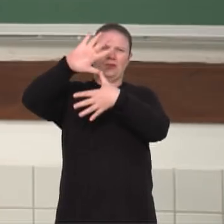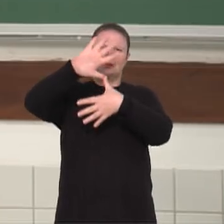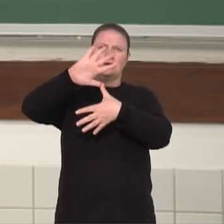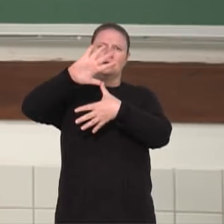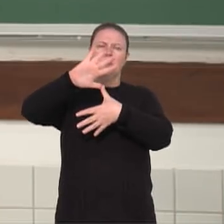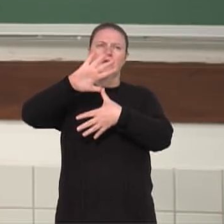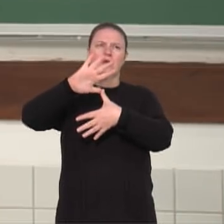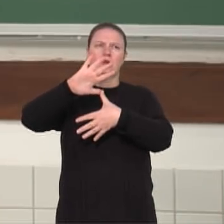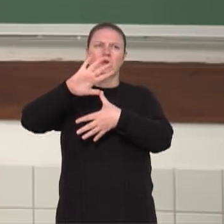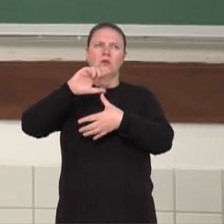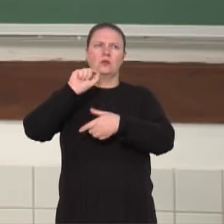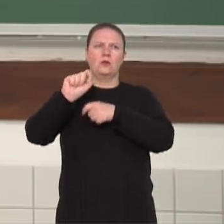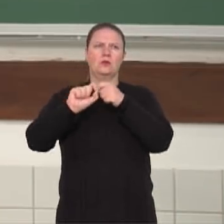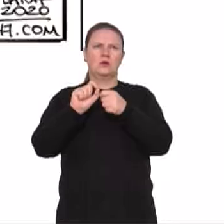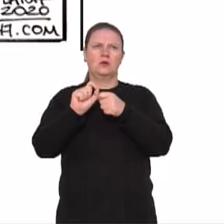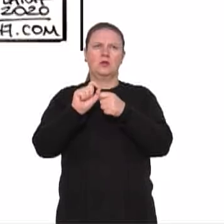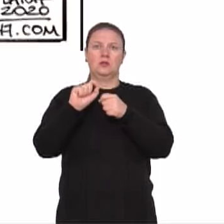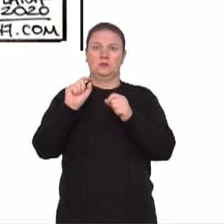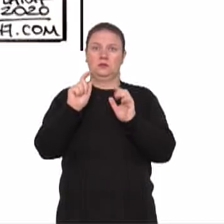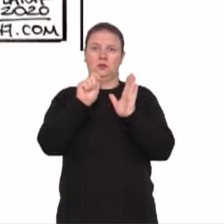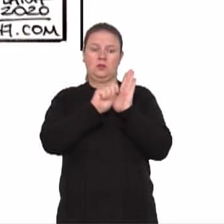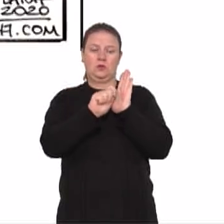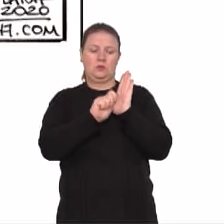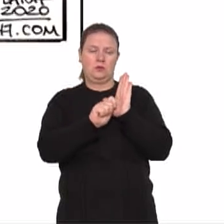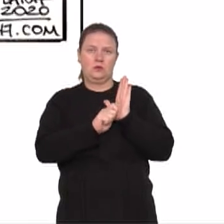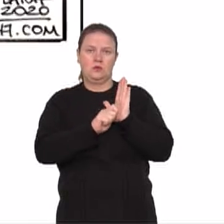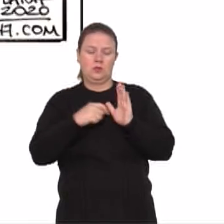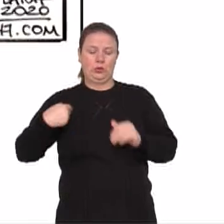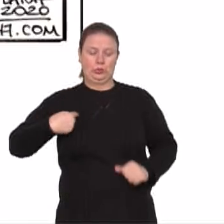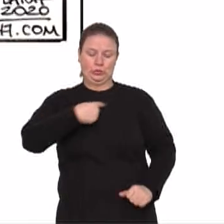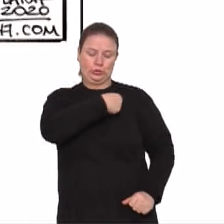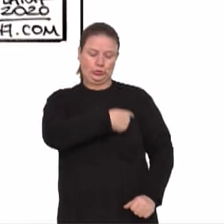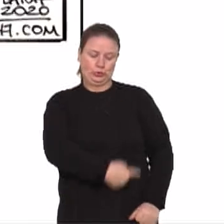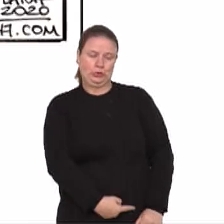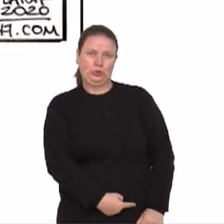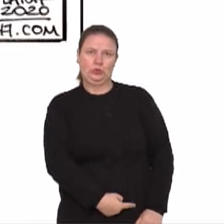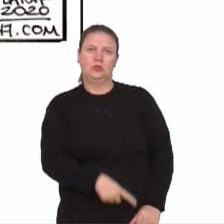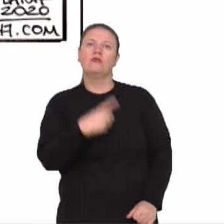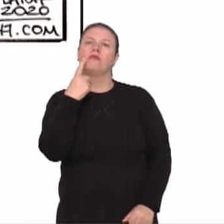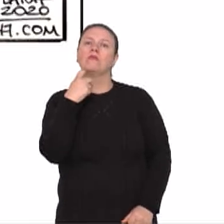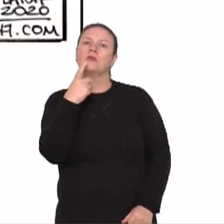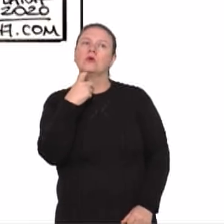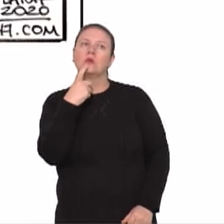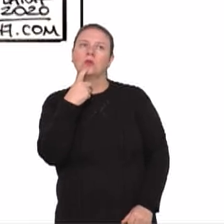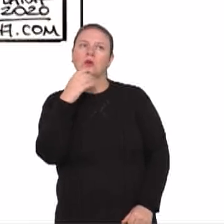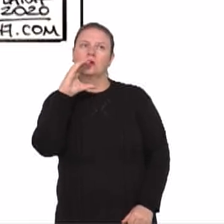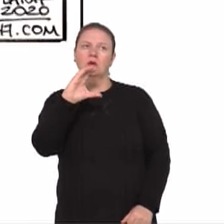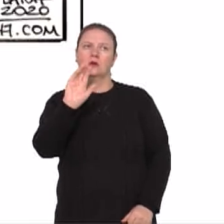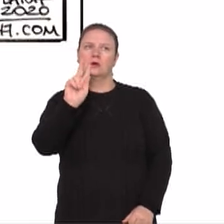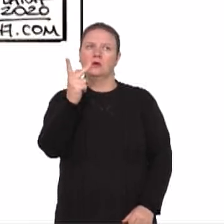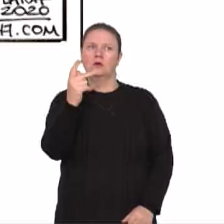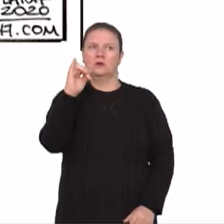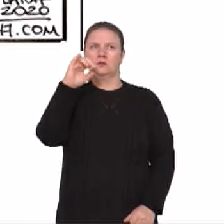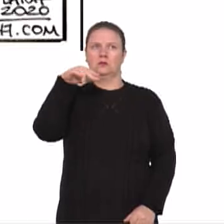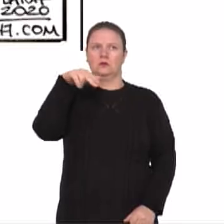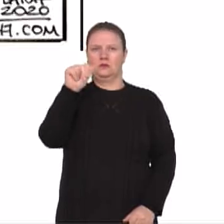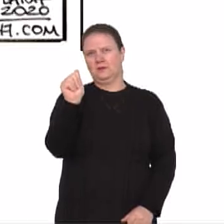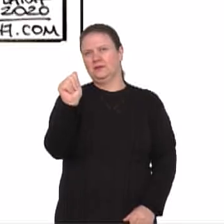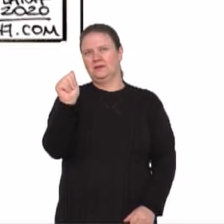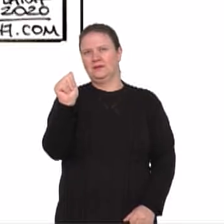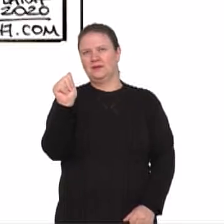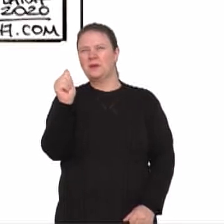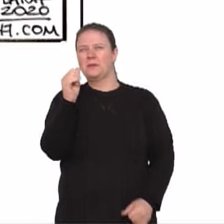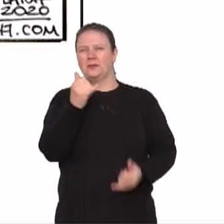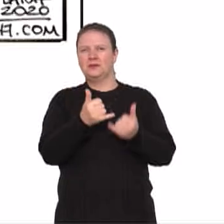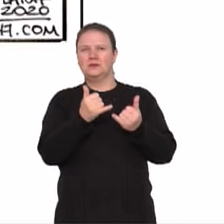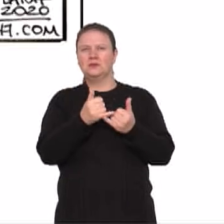pessoa, escrito China, pintada de vermelho, né? E aí a gente tem um termômetro na boca, né, dessa